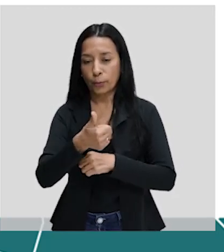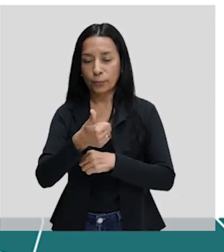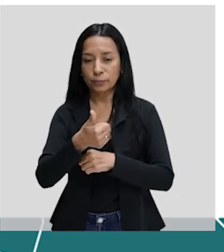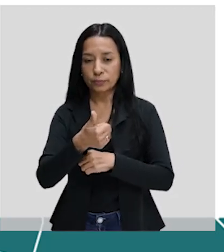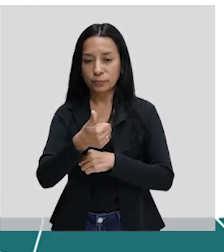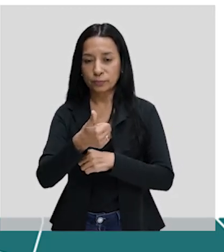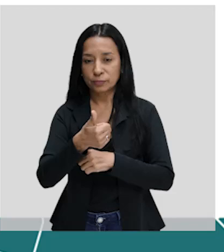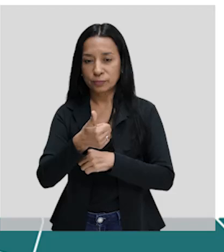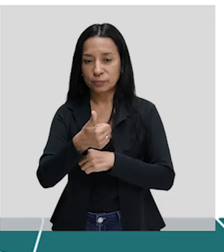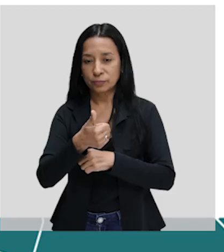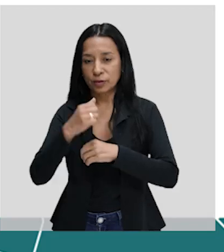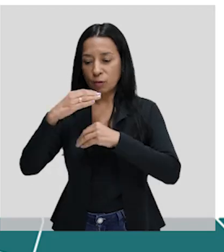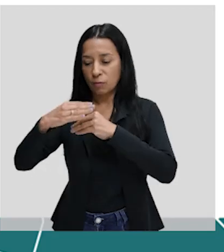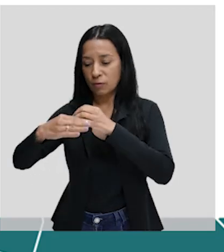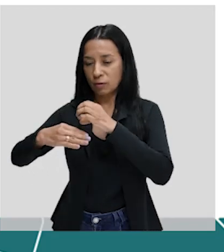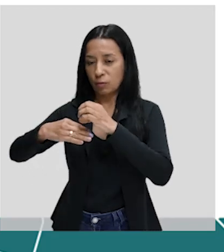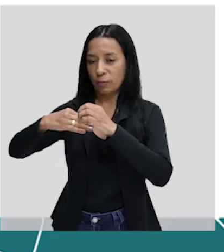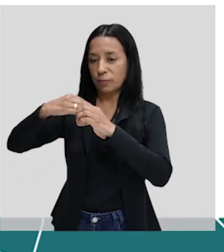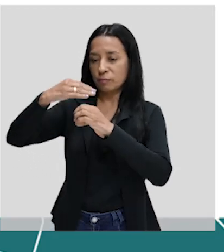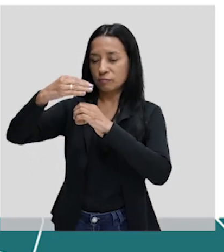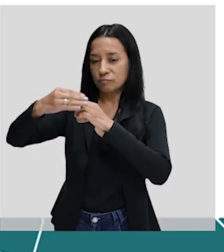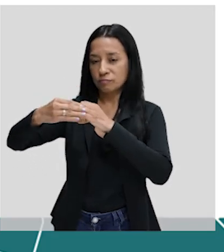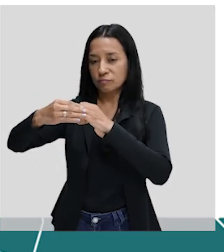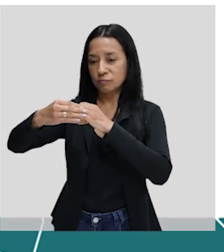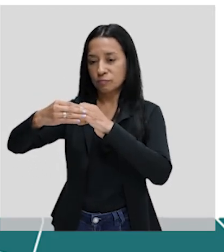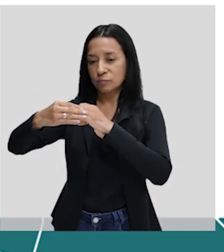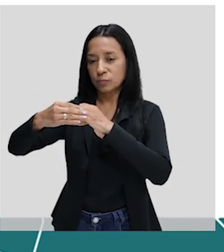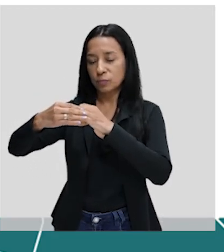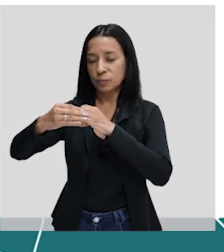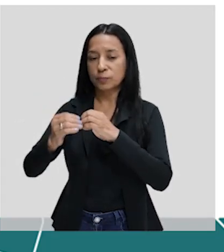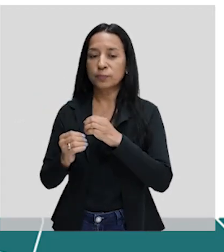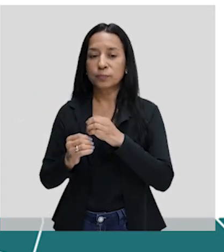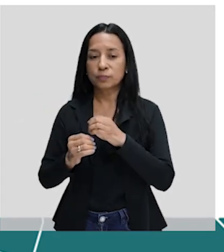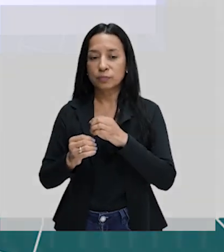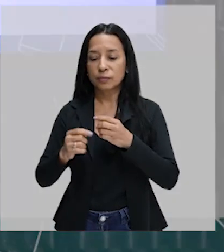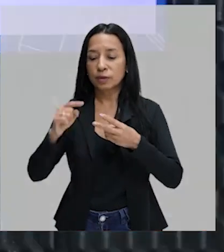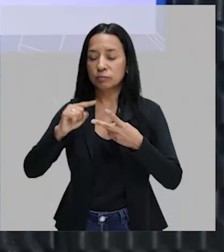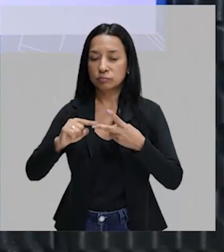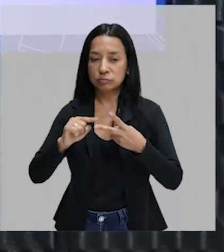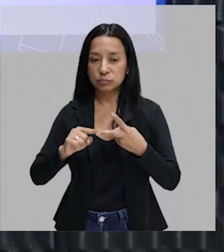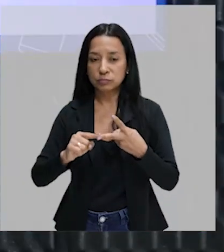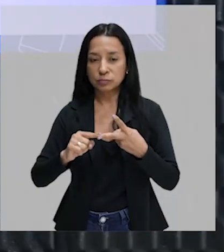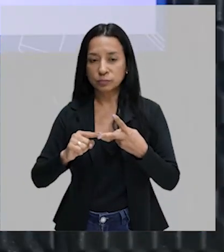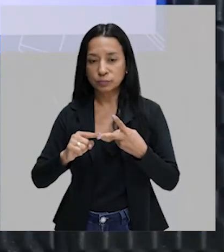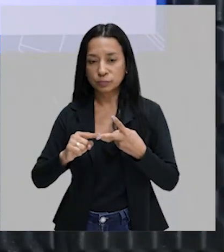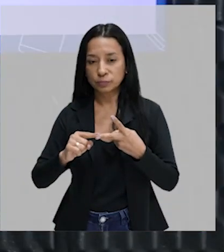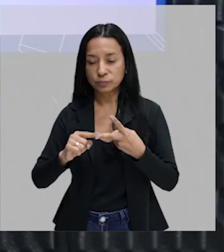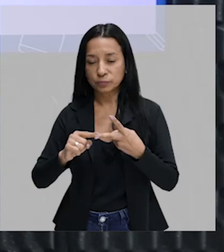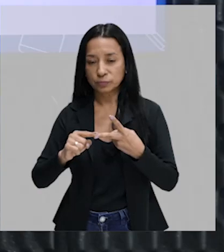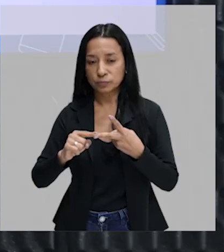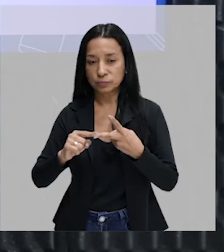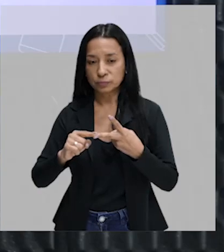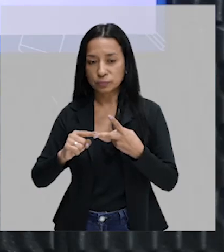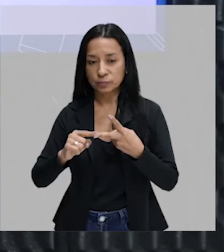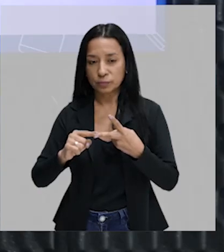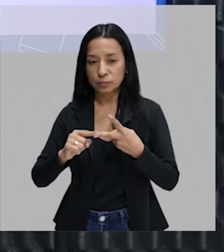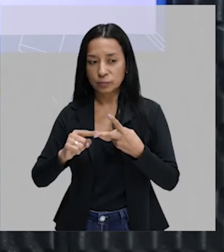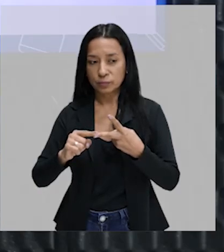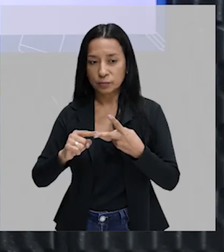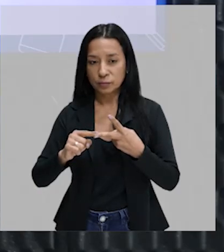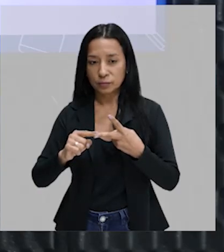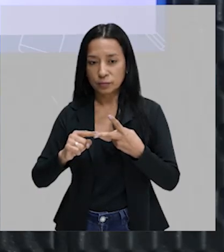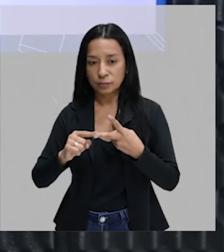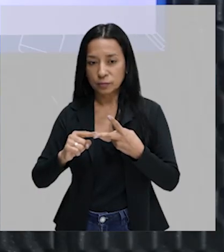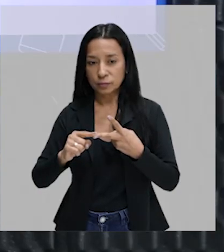que ela é chamada de envelope nuclear, é o que delimita o núcleo, tá? Nós vamos encontrar